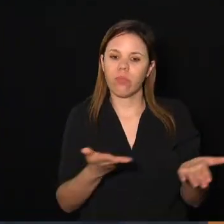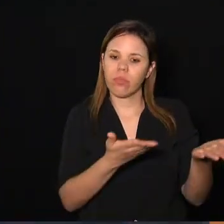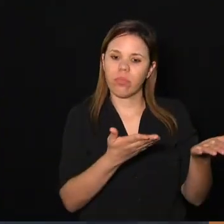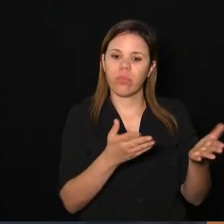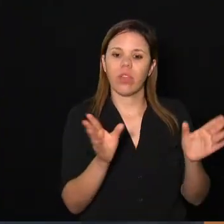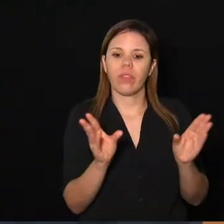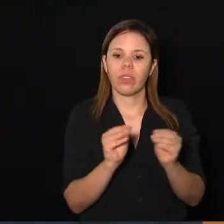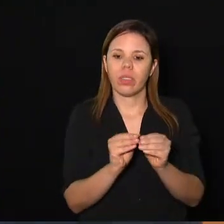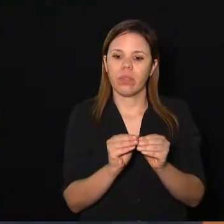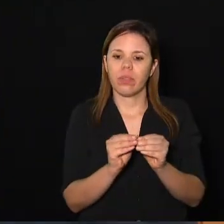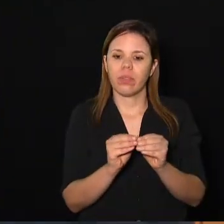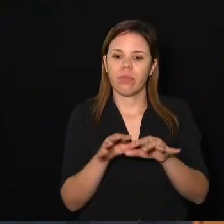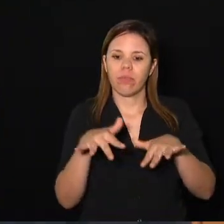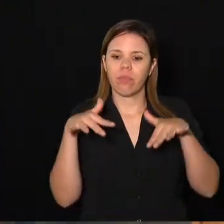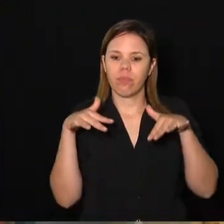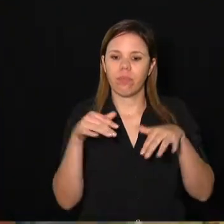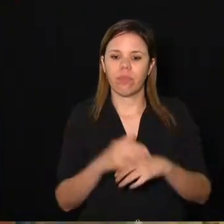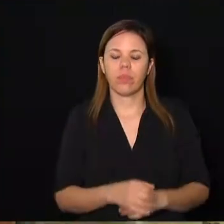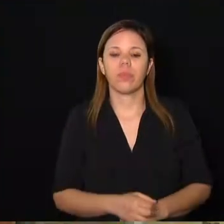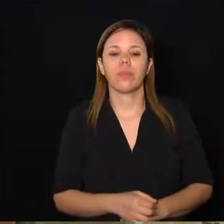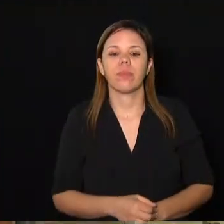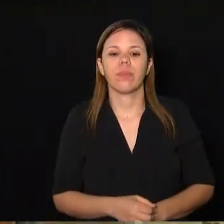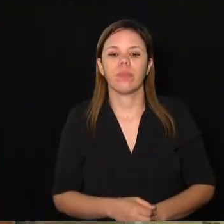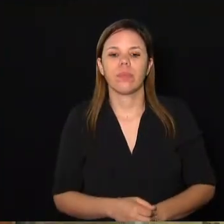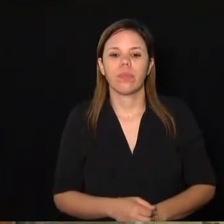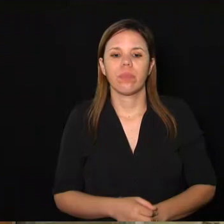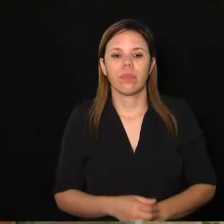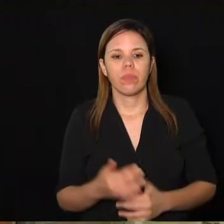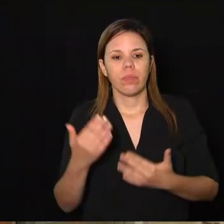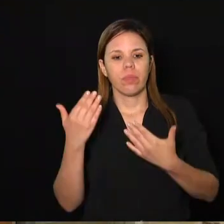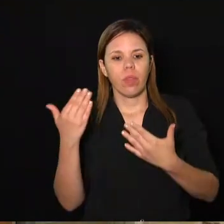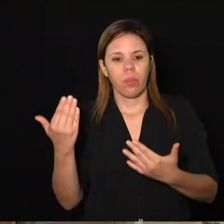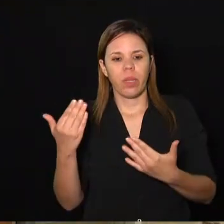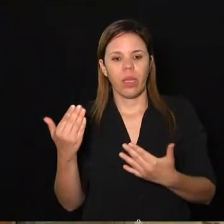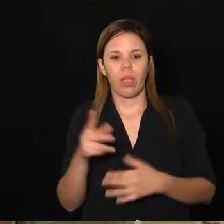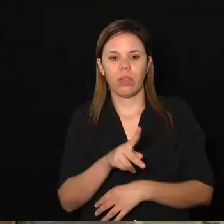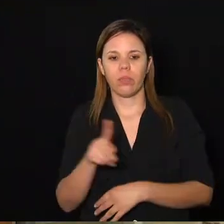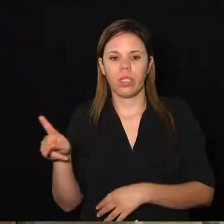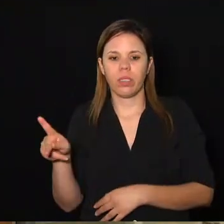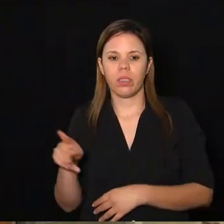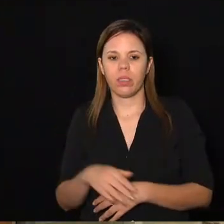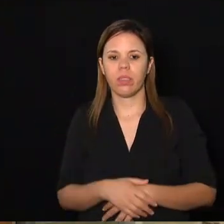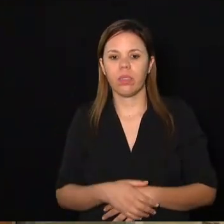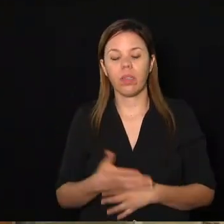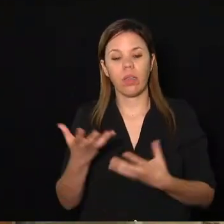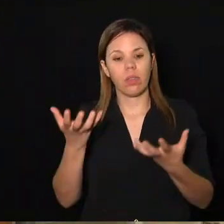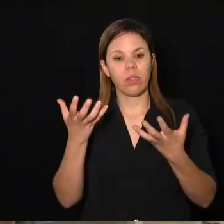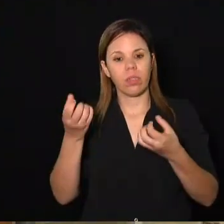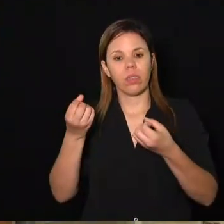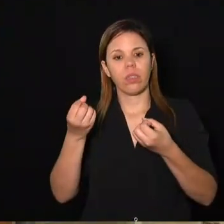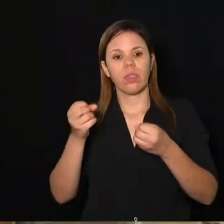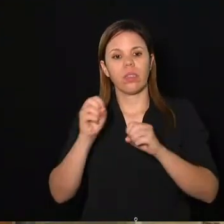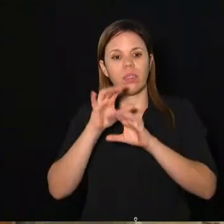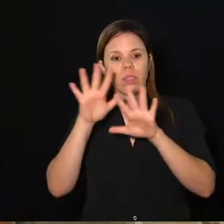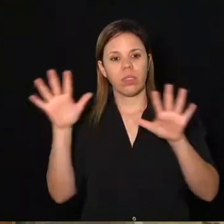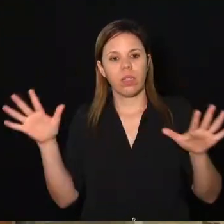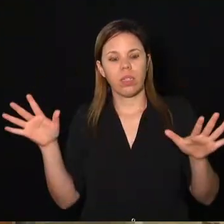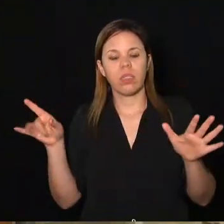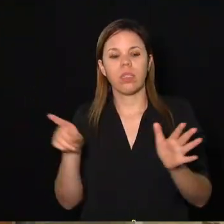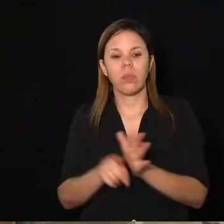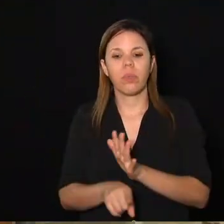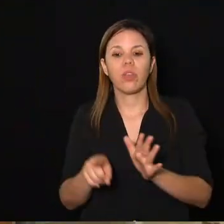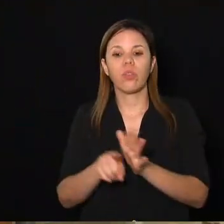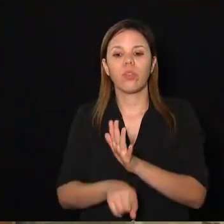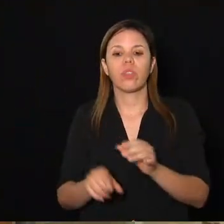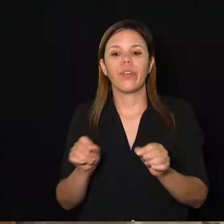audiência pública pois não doutor Felipe bom queria esclarecer até a pergunta que